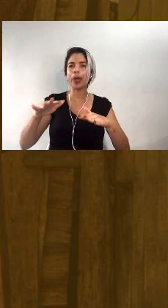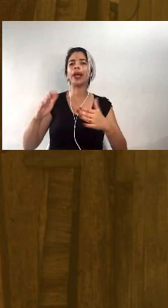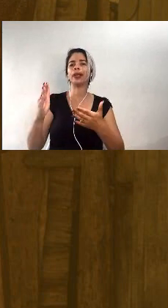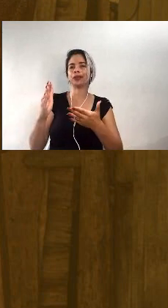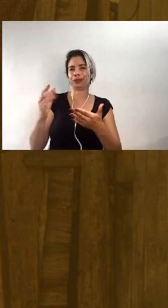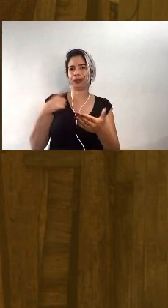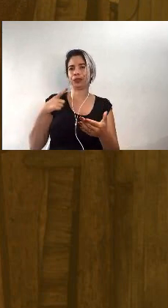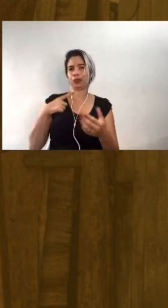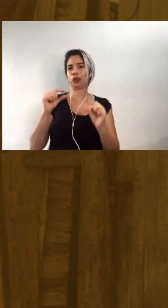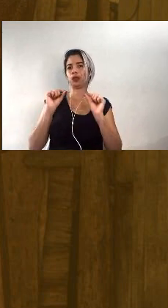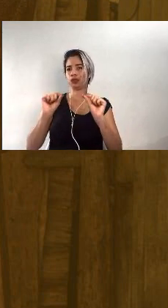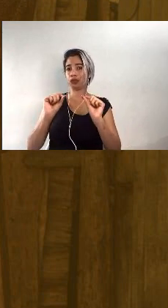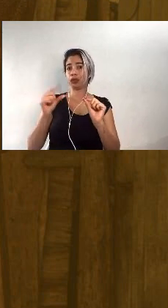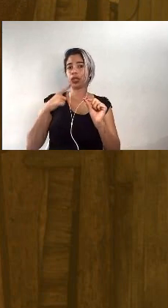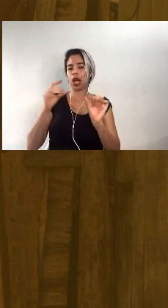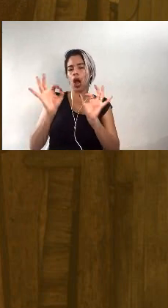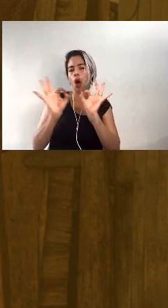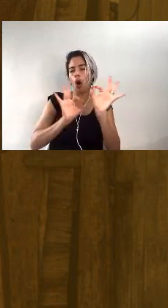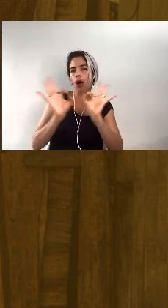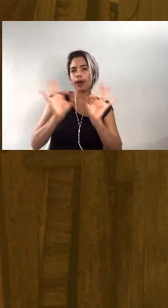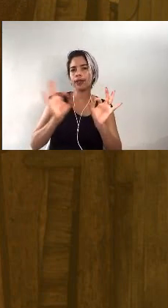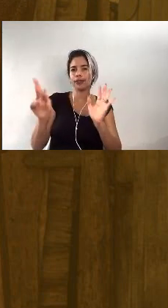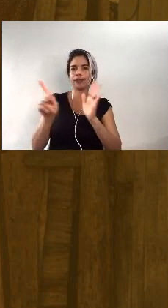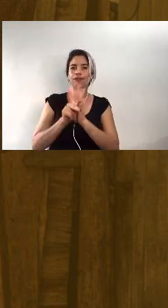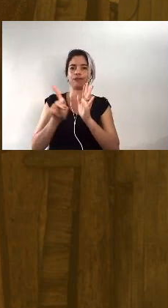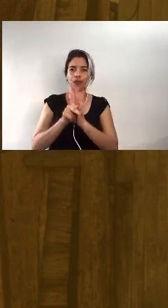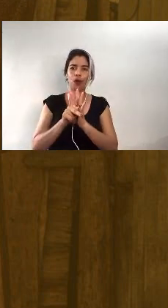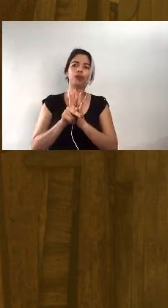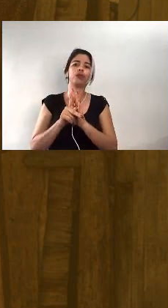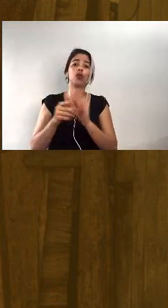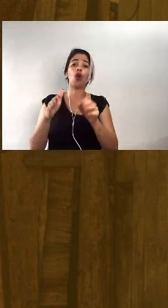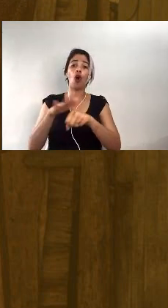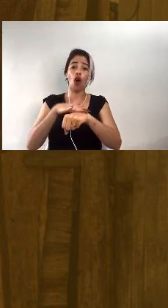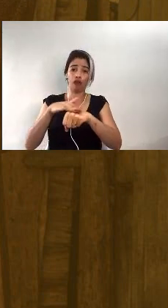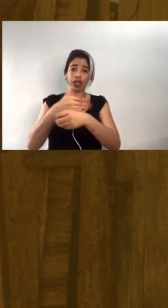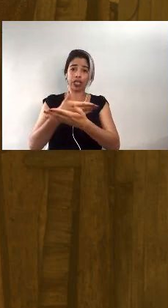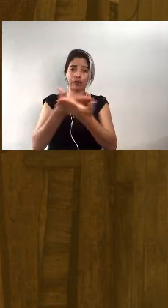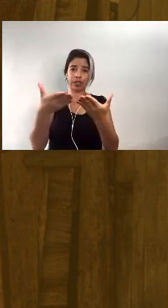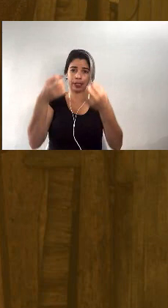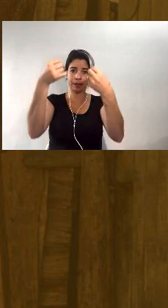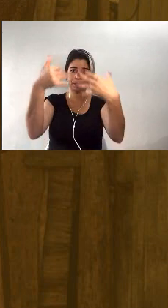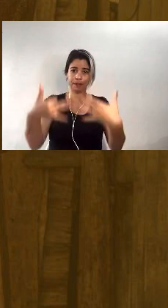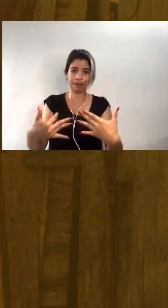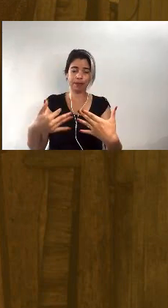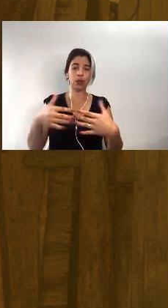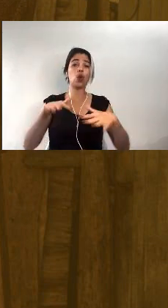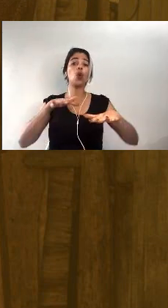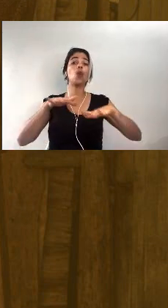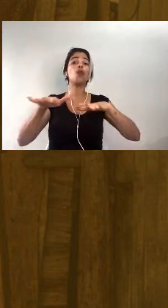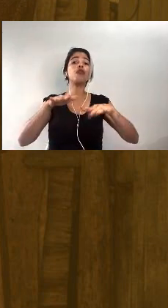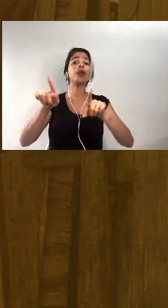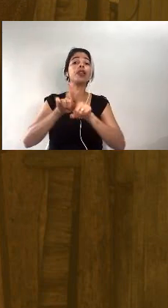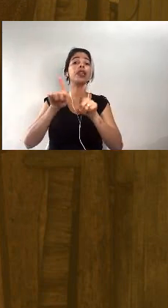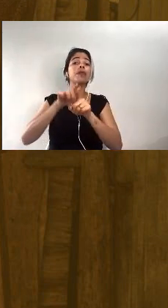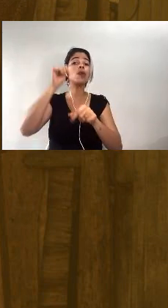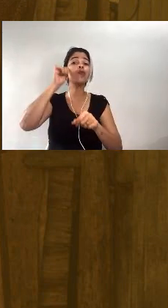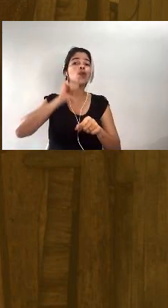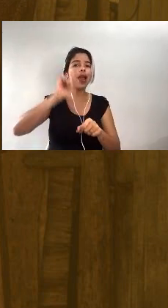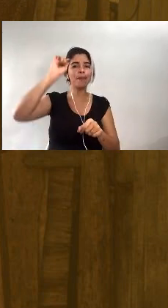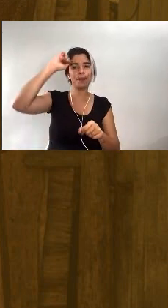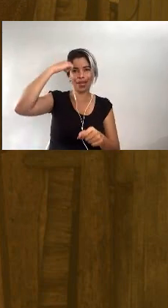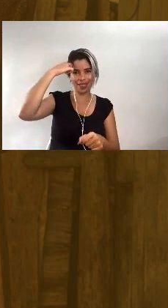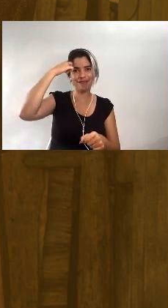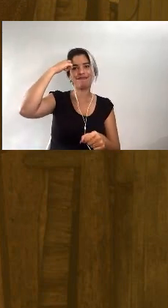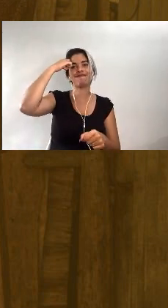eu me inspirei um pouco nessa organização para conversar aqui com vocês. Trago um pouquinho do movimento das mulheres negras, né, assim, que